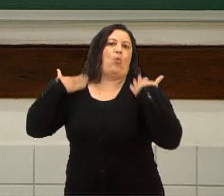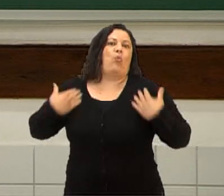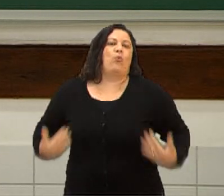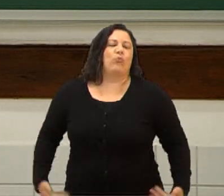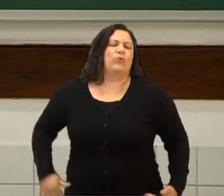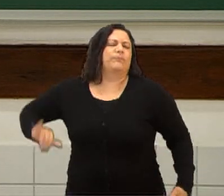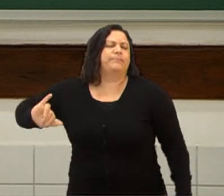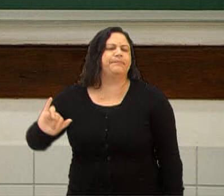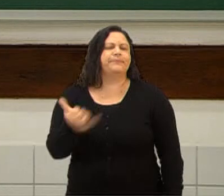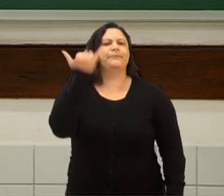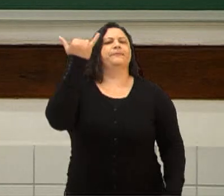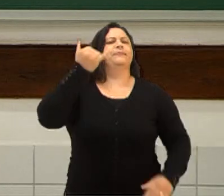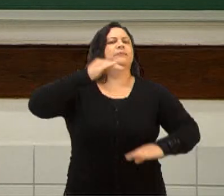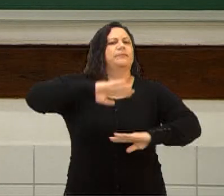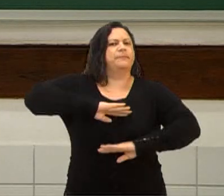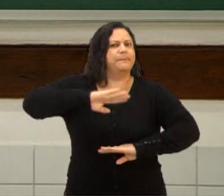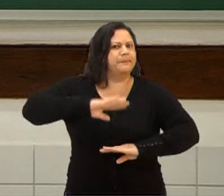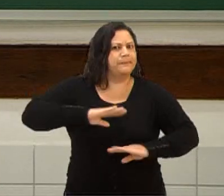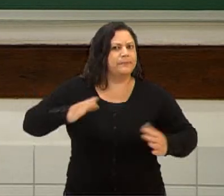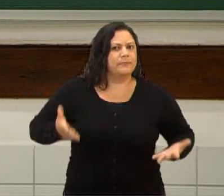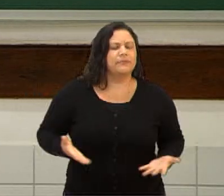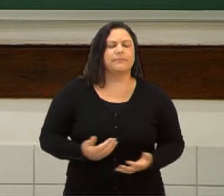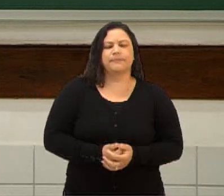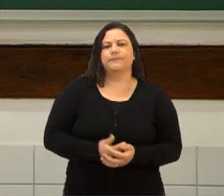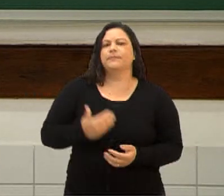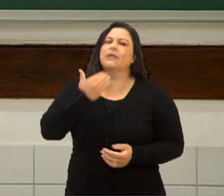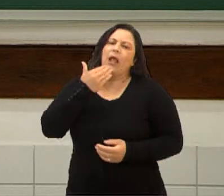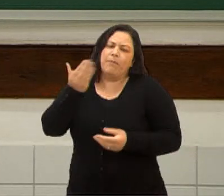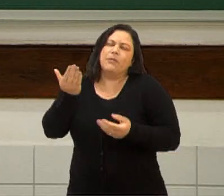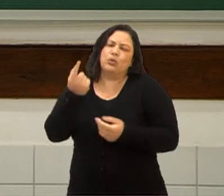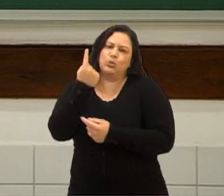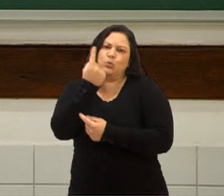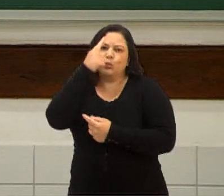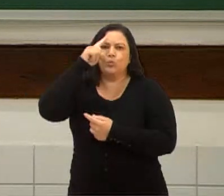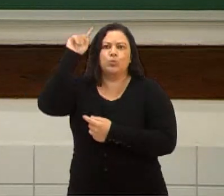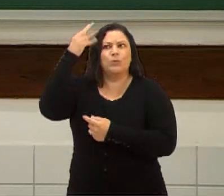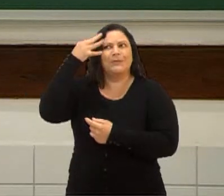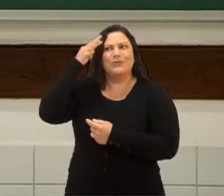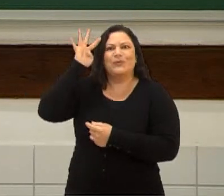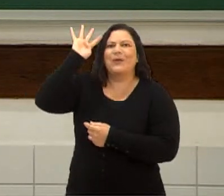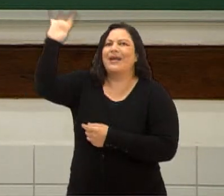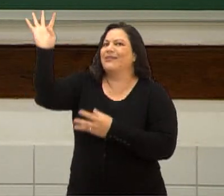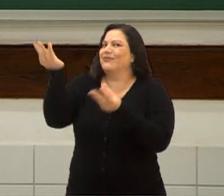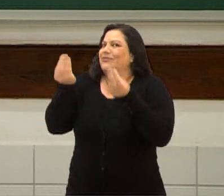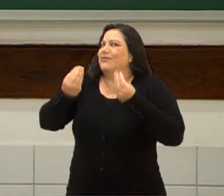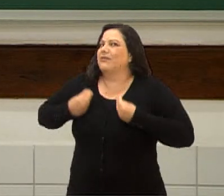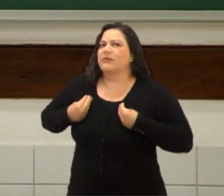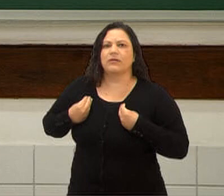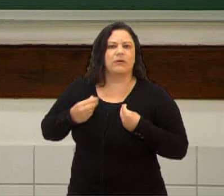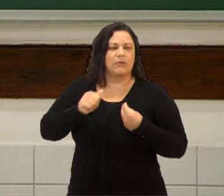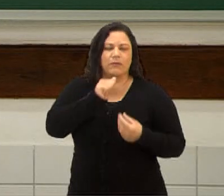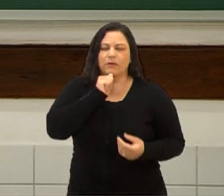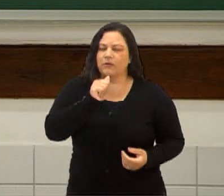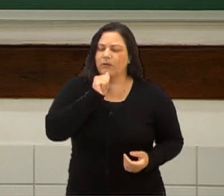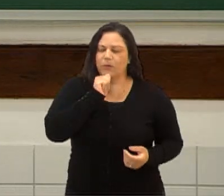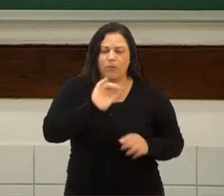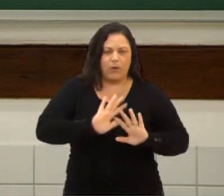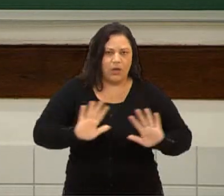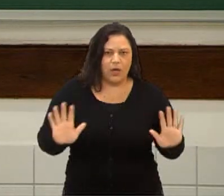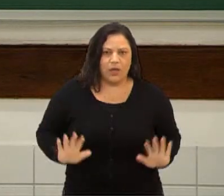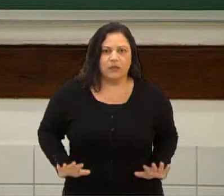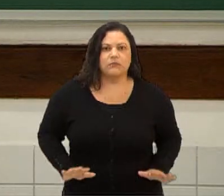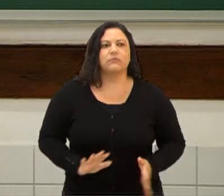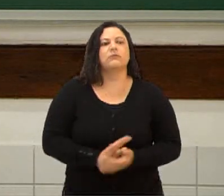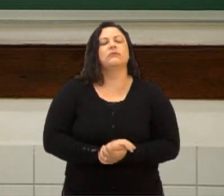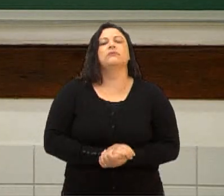da situação. Eu emprestei por um dia, mas já faz 4 dias e ele não devolveu ainda. É nesse sentido esse provérbio.